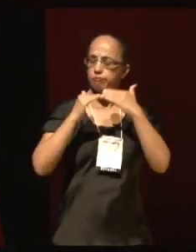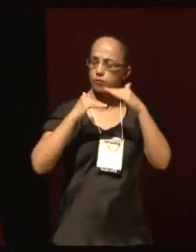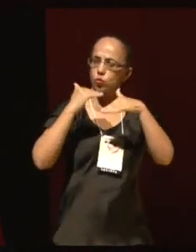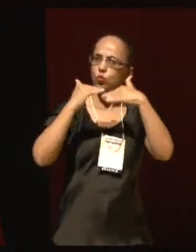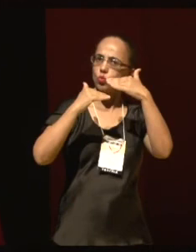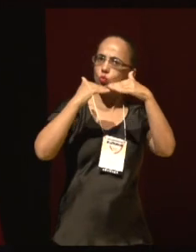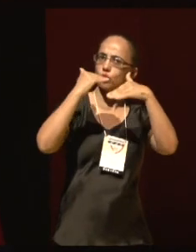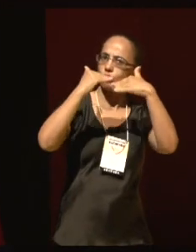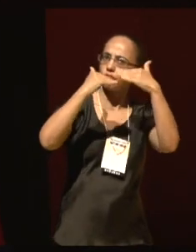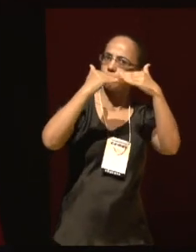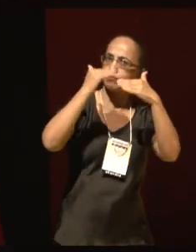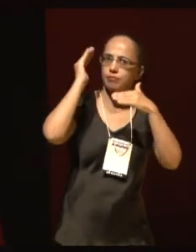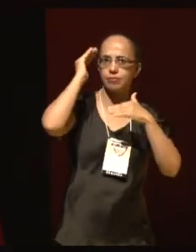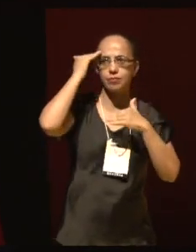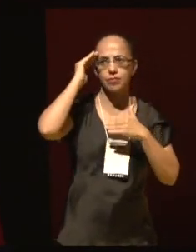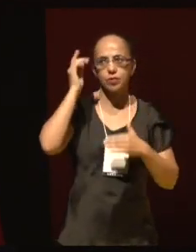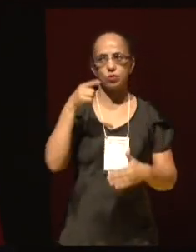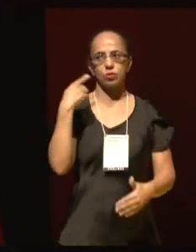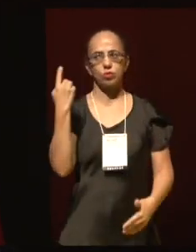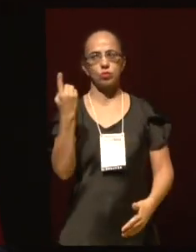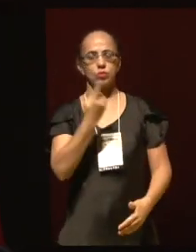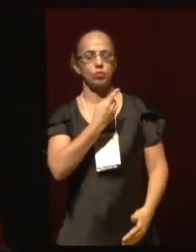entender em nossa existência.